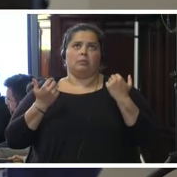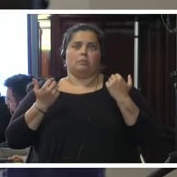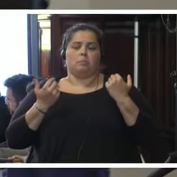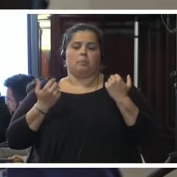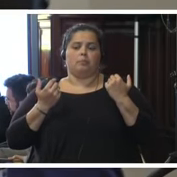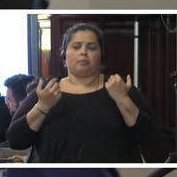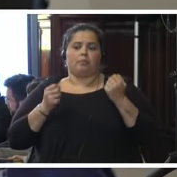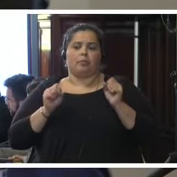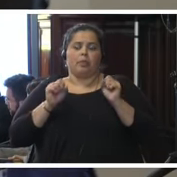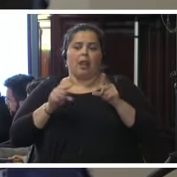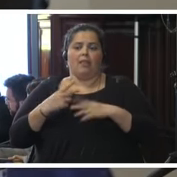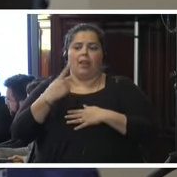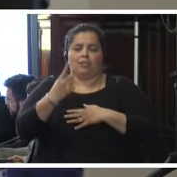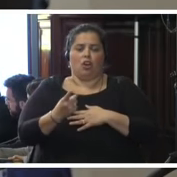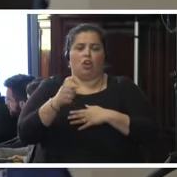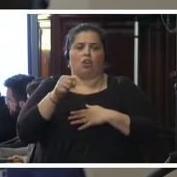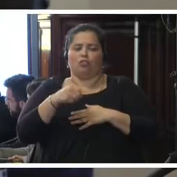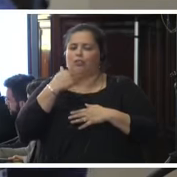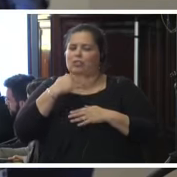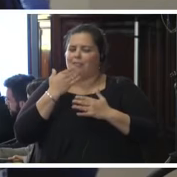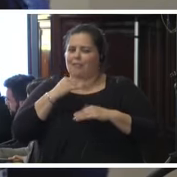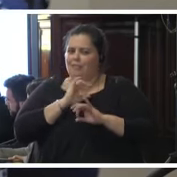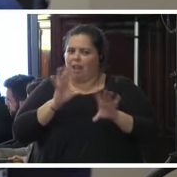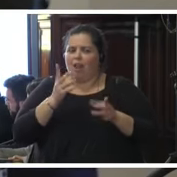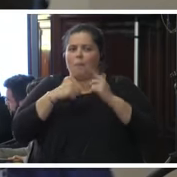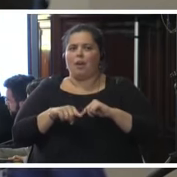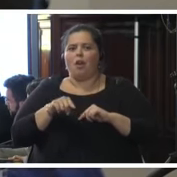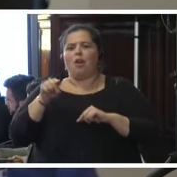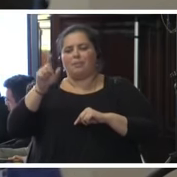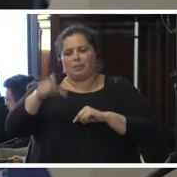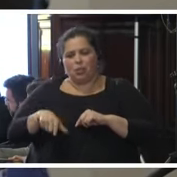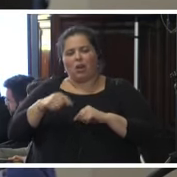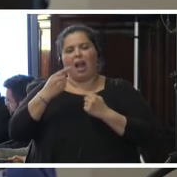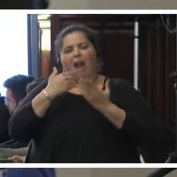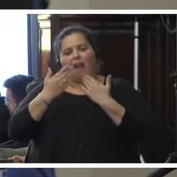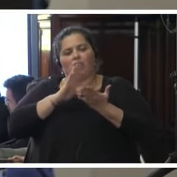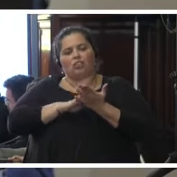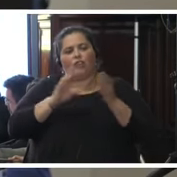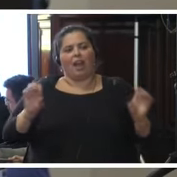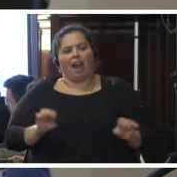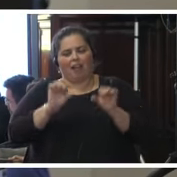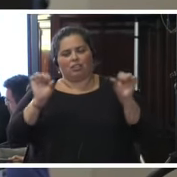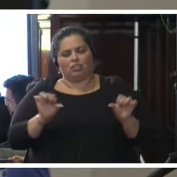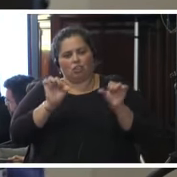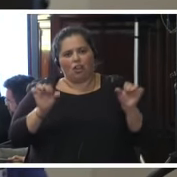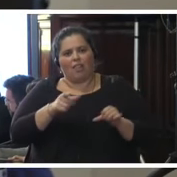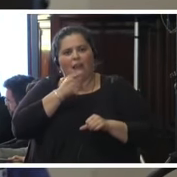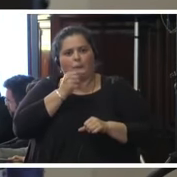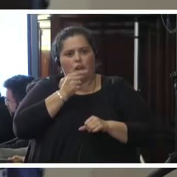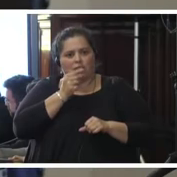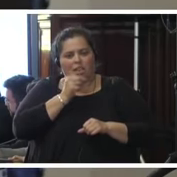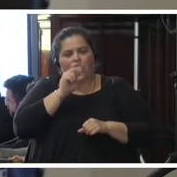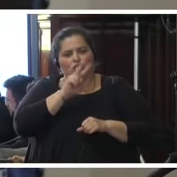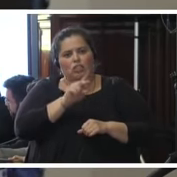não sei se estava lendo um texto, mas falou de ações da polícia em 264 territórios. Entendi